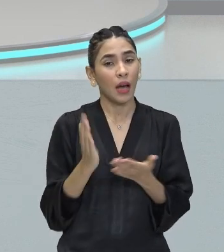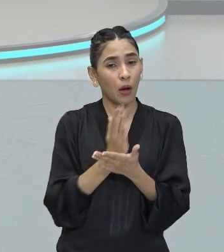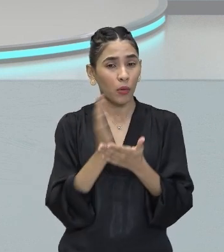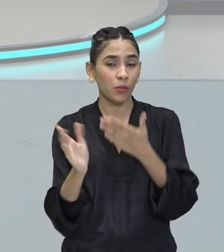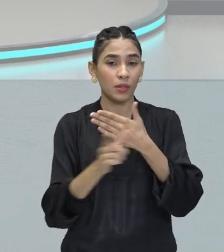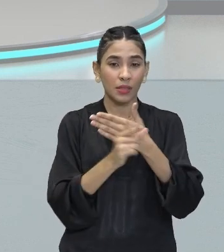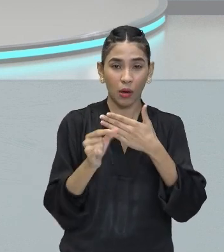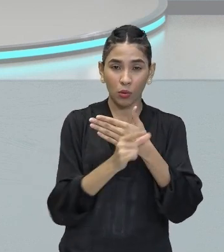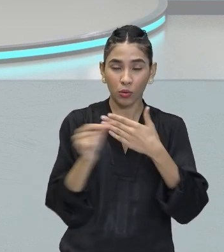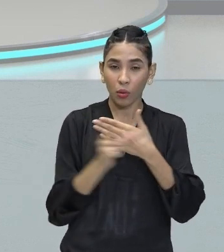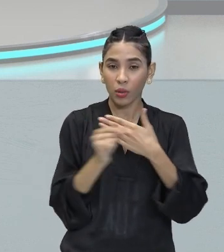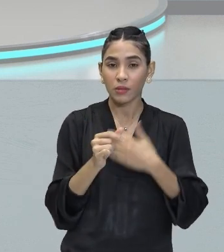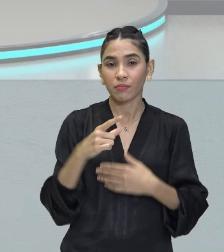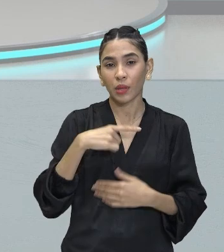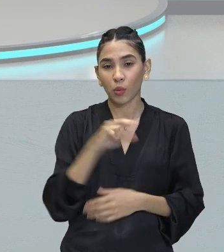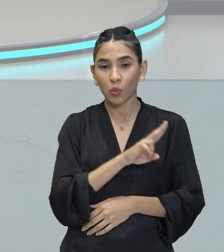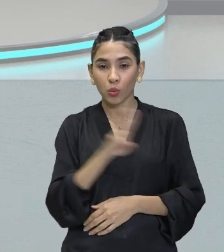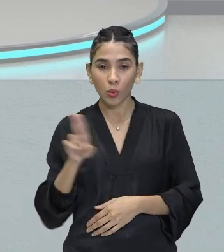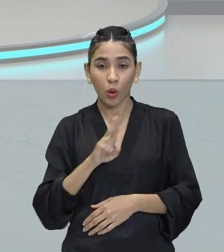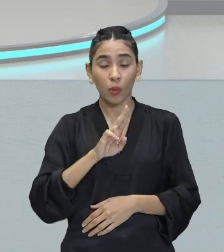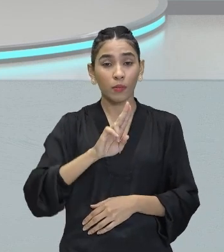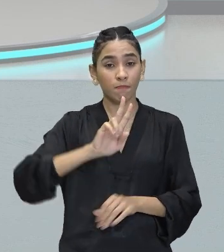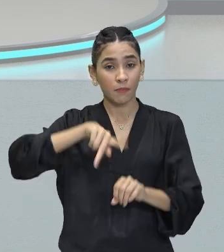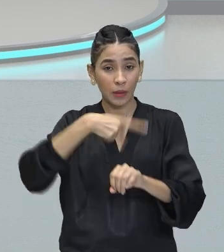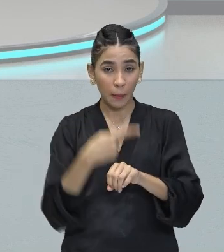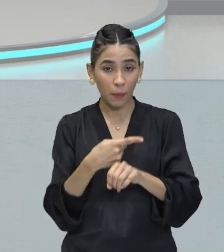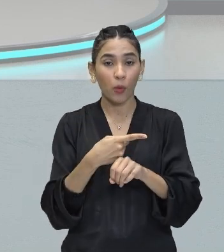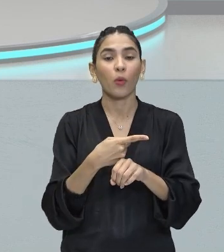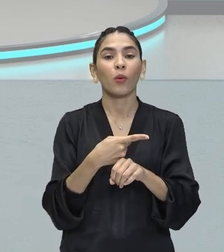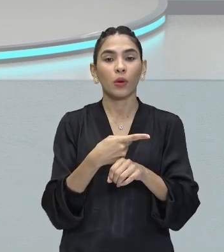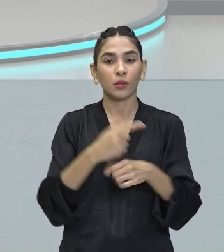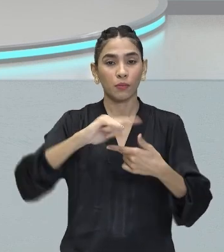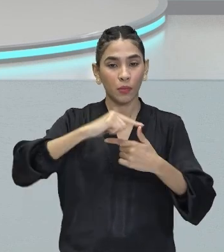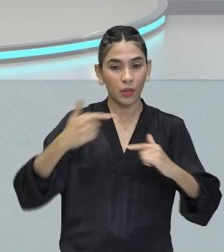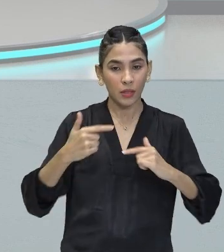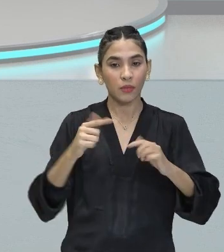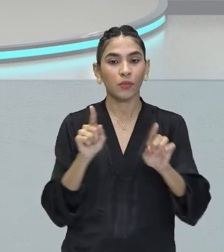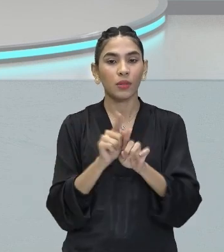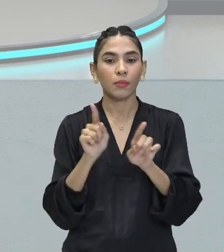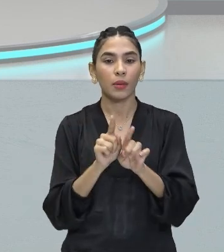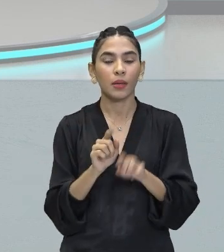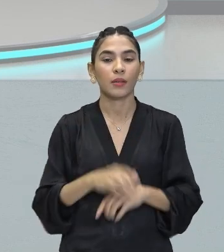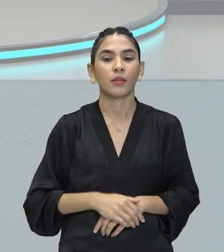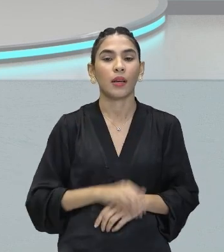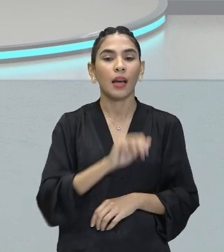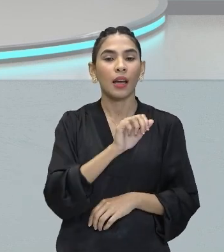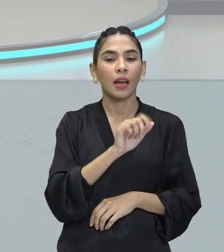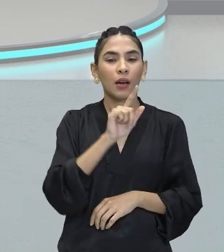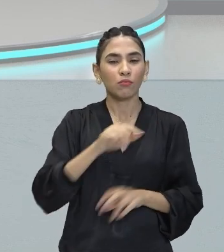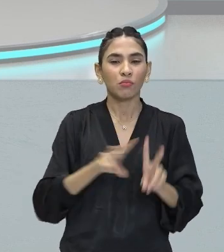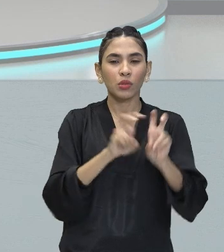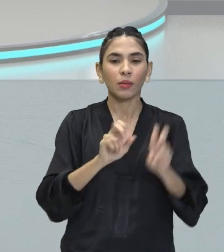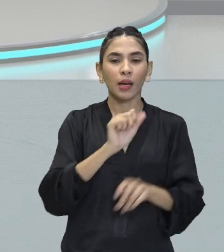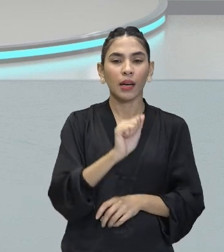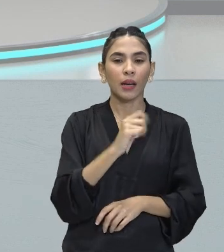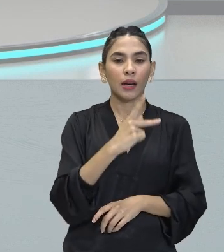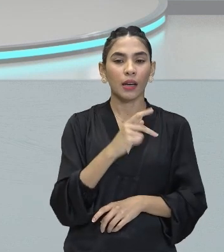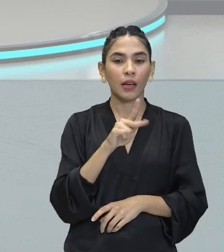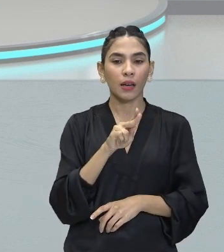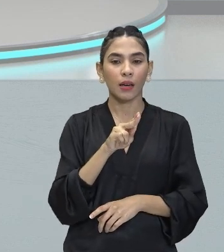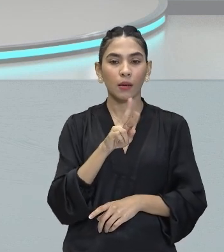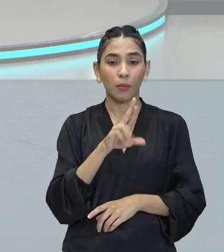é chamada de pós-modernismo, é também aí, né, o apuro da forma, e